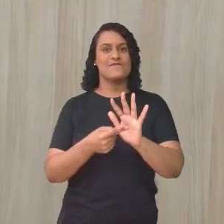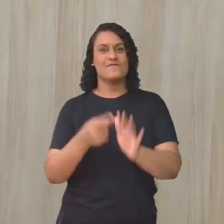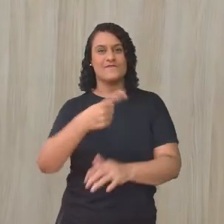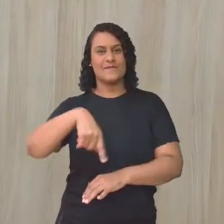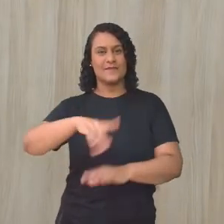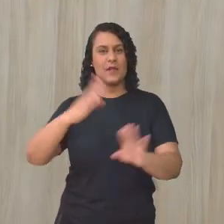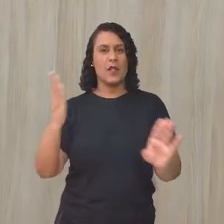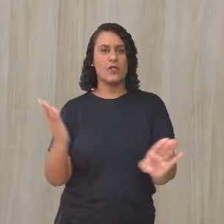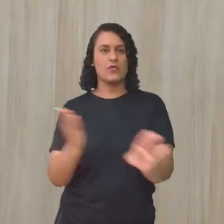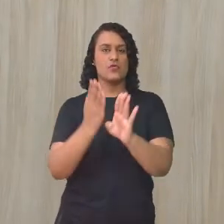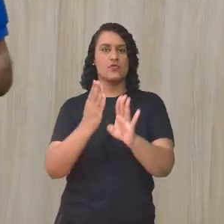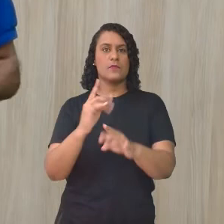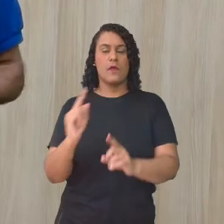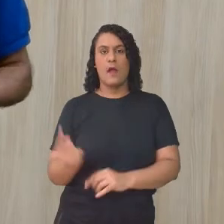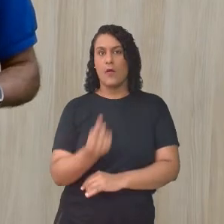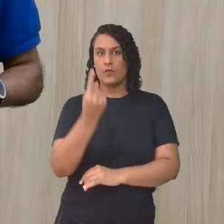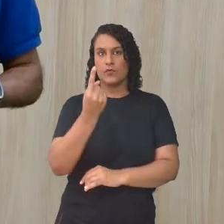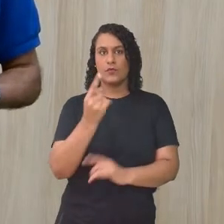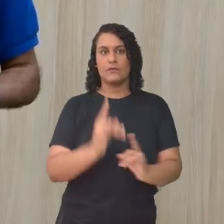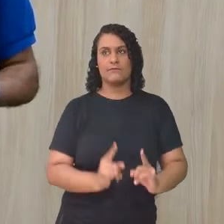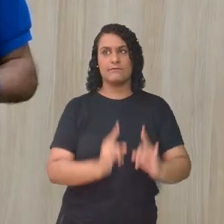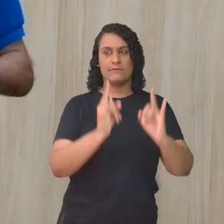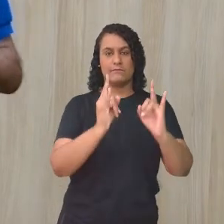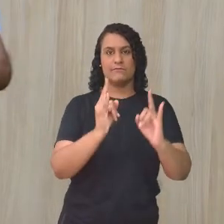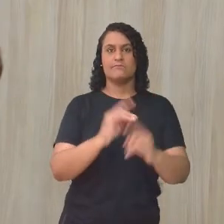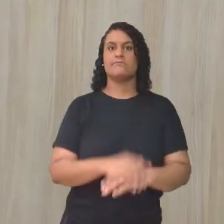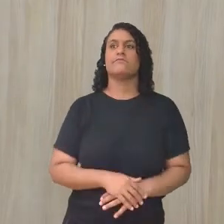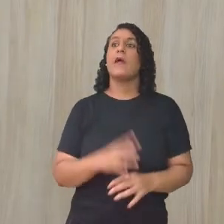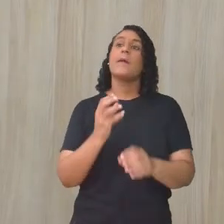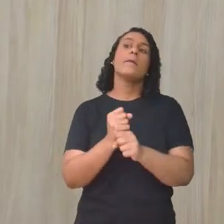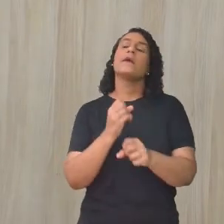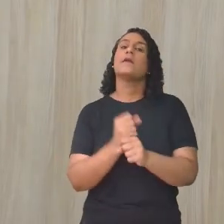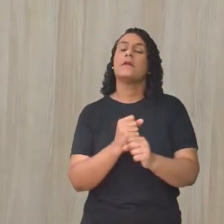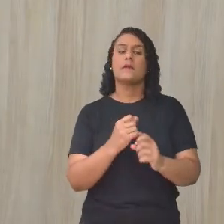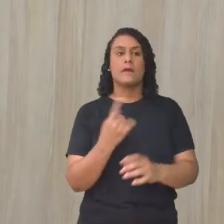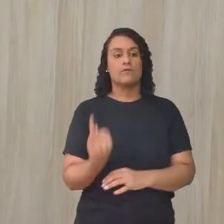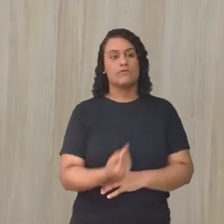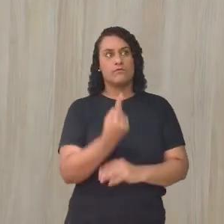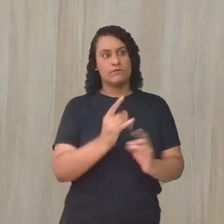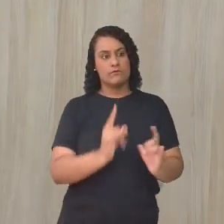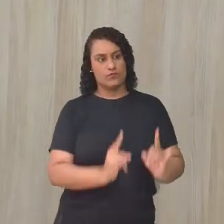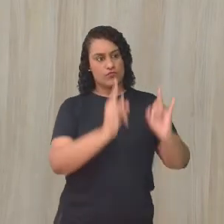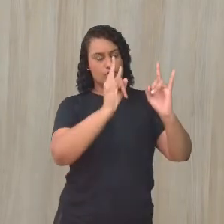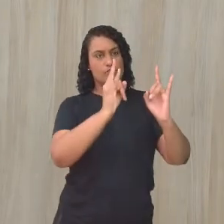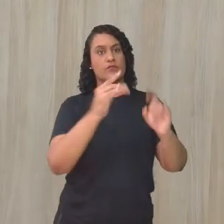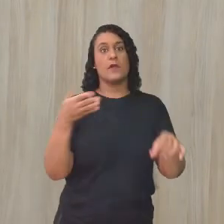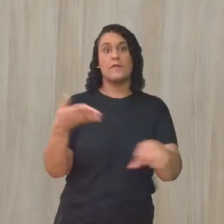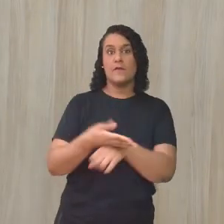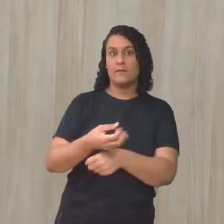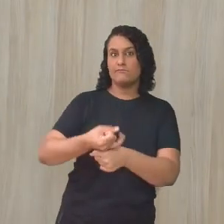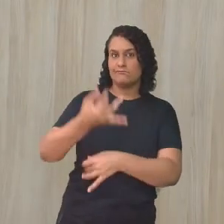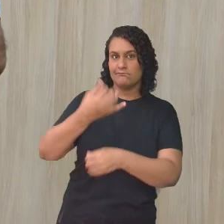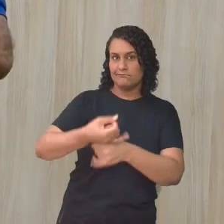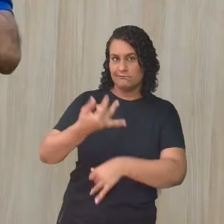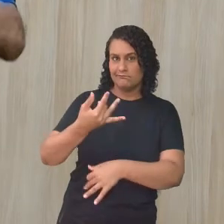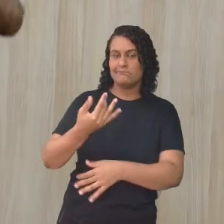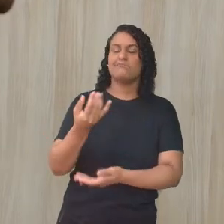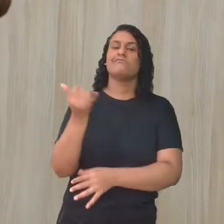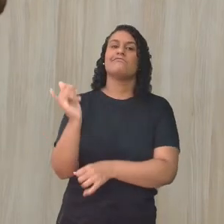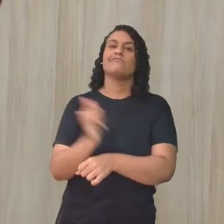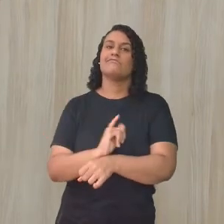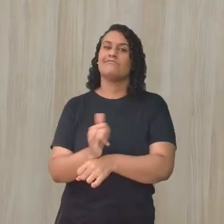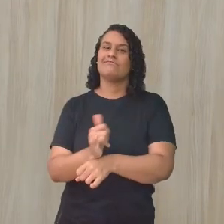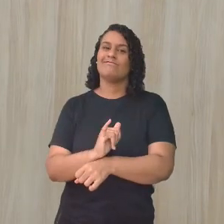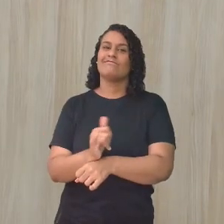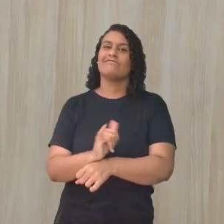descobrir qual é a altura desse prédio, qual é a medida da altura desse prédio. E deixa lá nos comentários e eu vou ter o prazer de responder para você